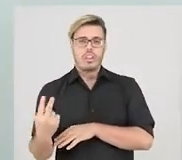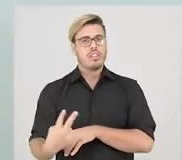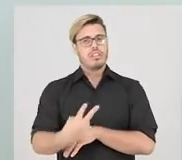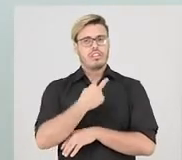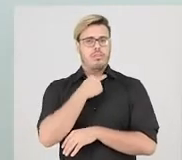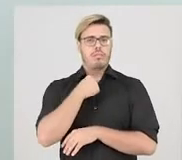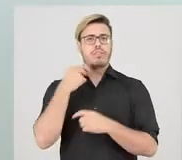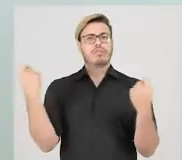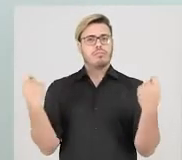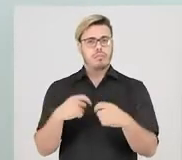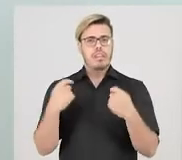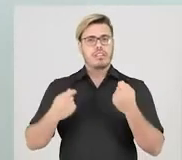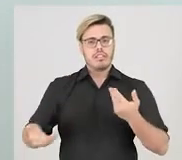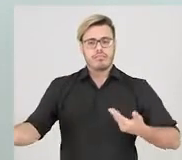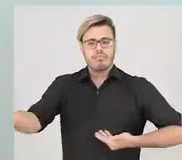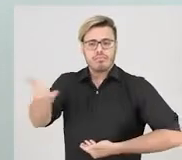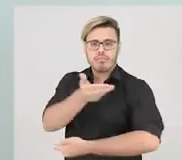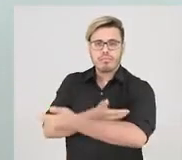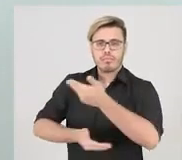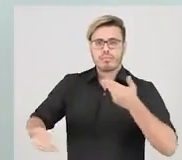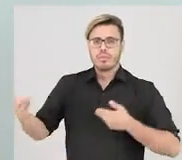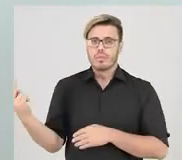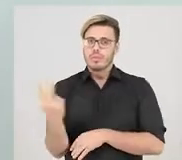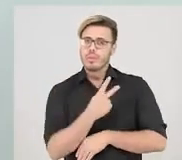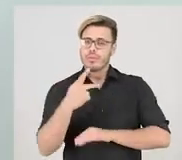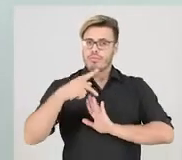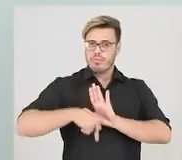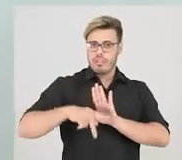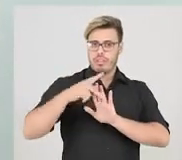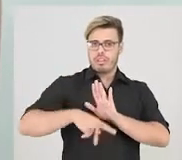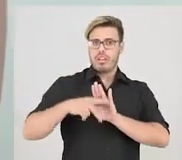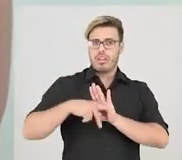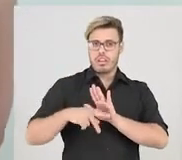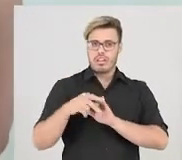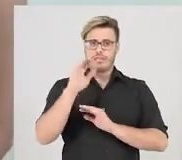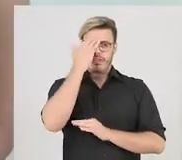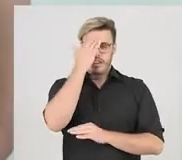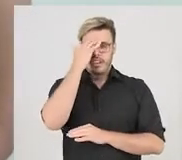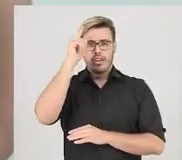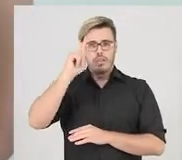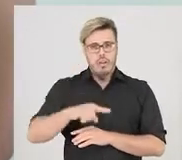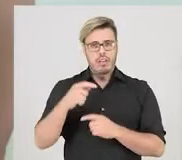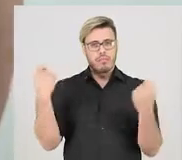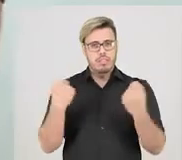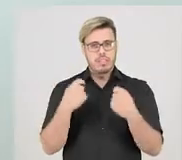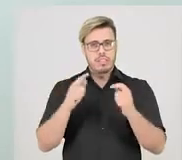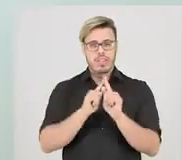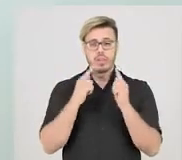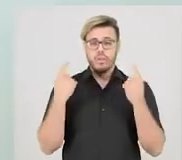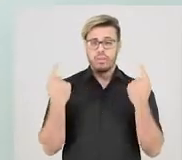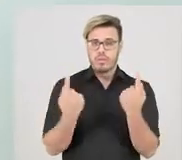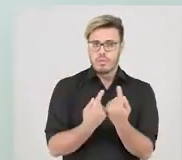plano educacional individualizado só tem valia se ele for feito colaborativamente.